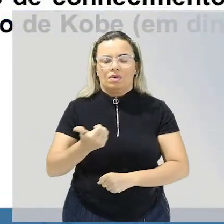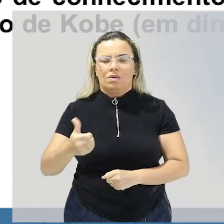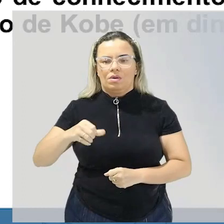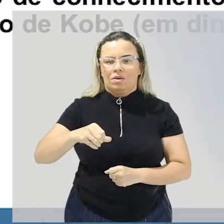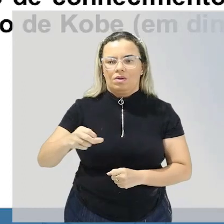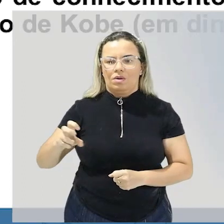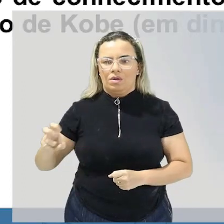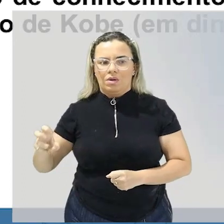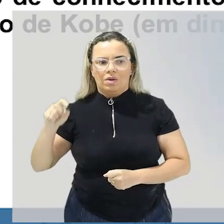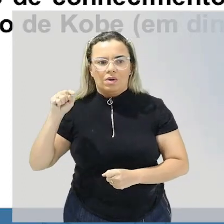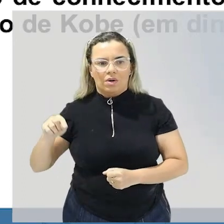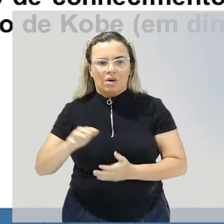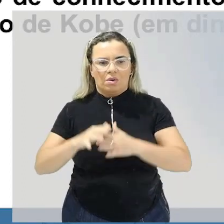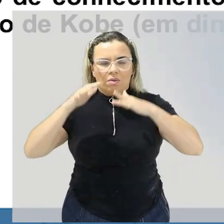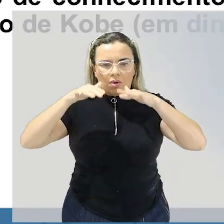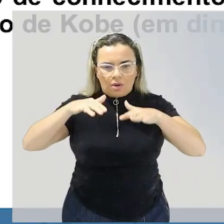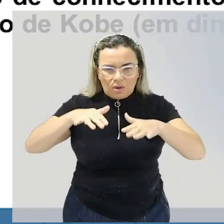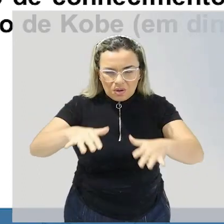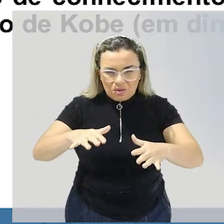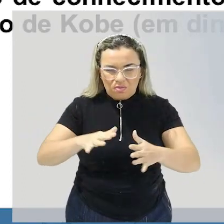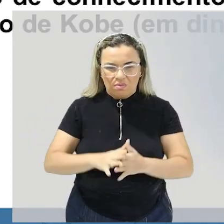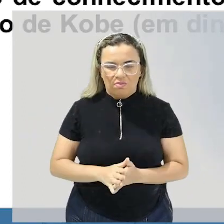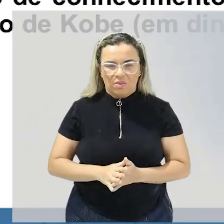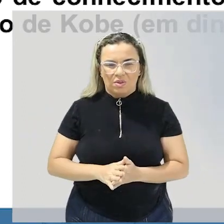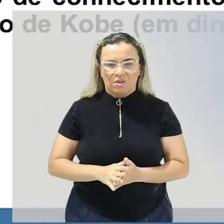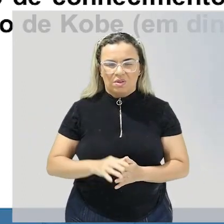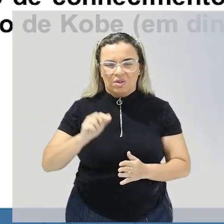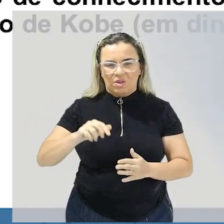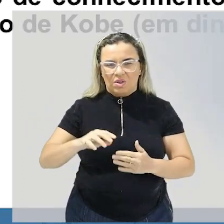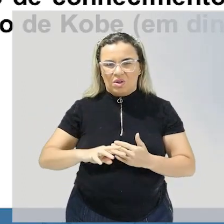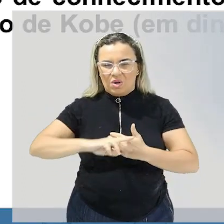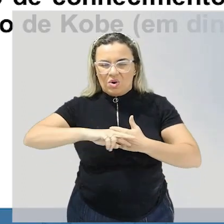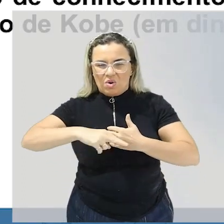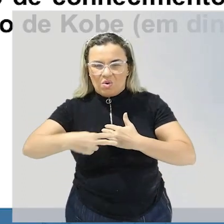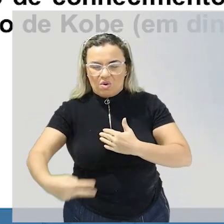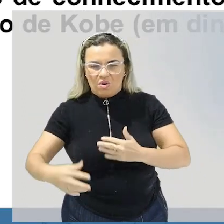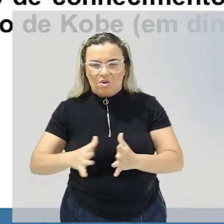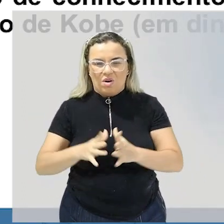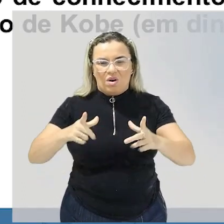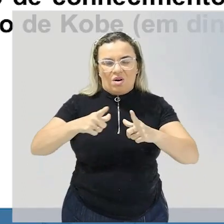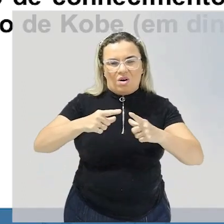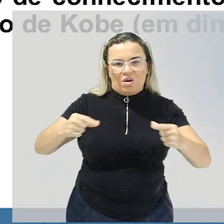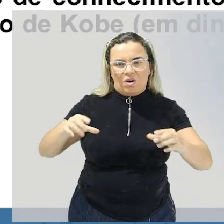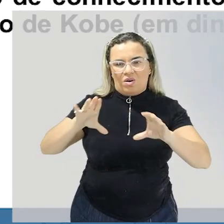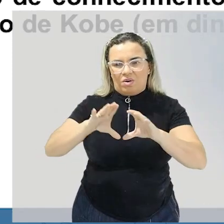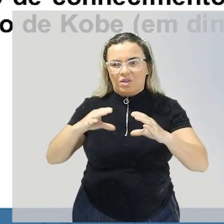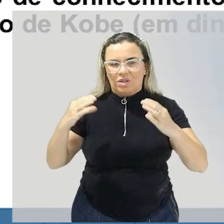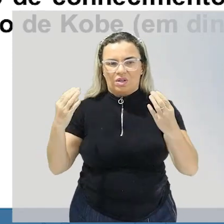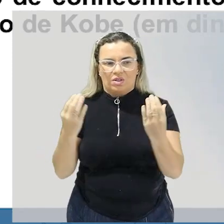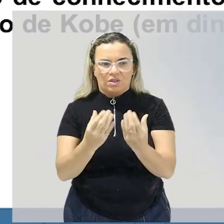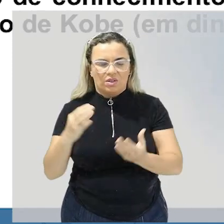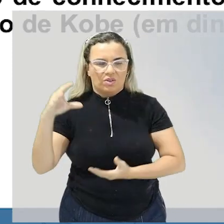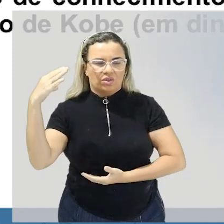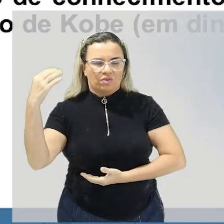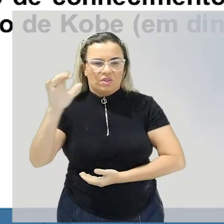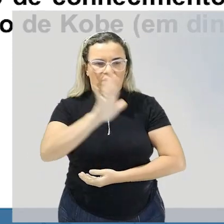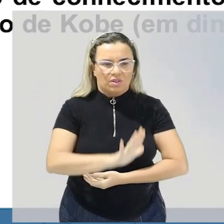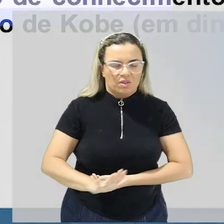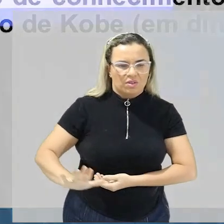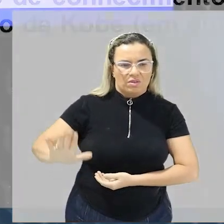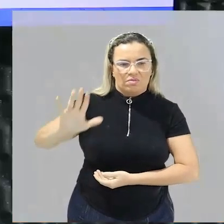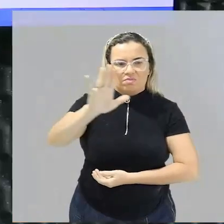1995, foi um dos terremotos que causaram maior impacto no Japão e na comunidade